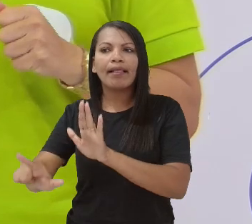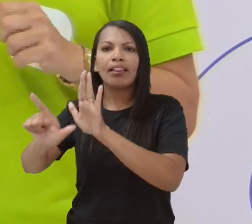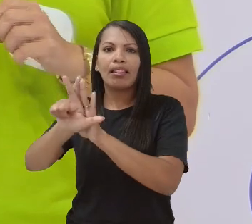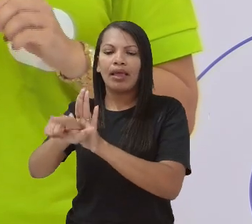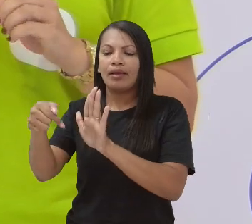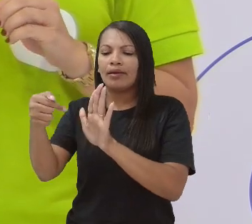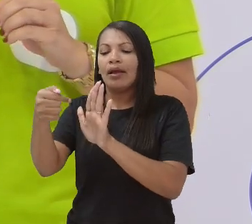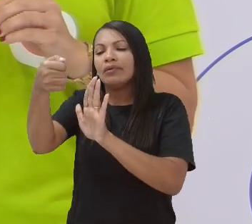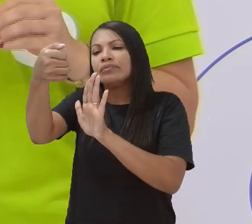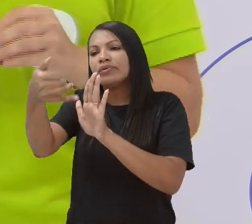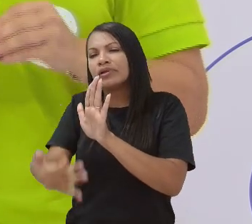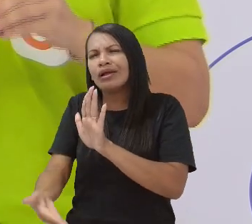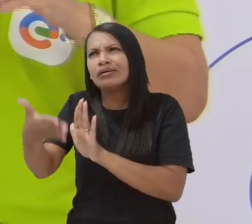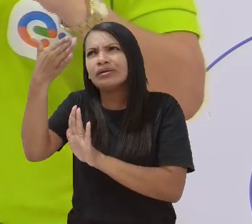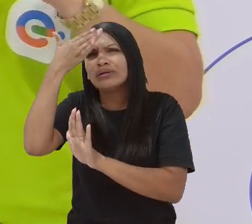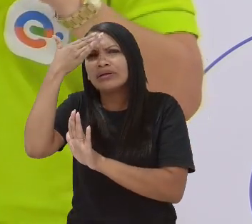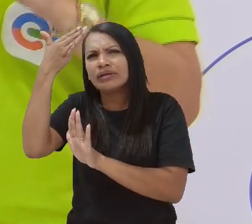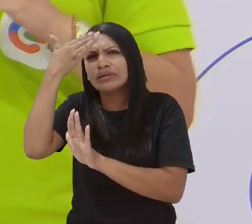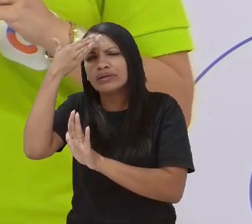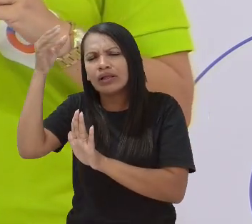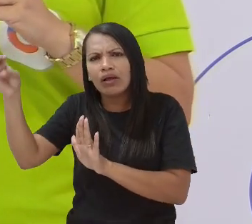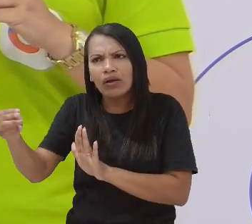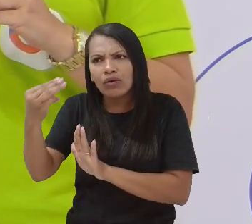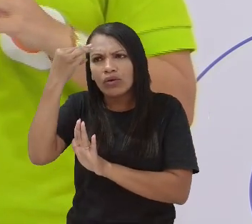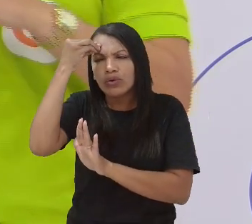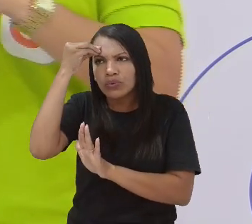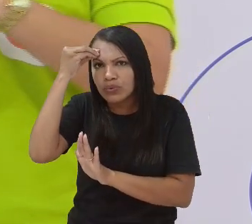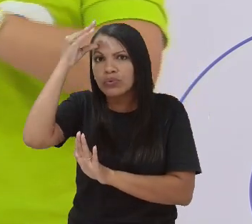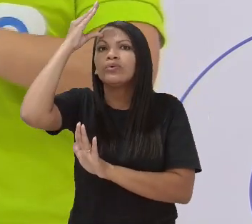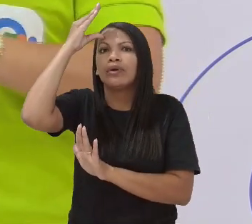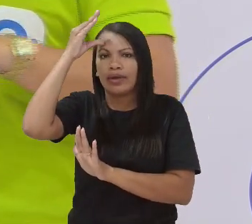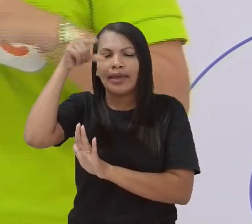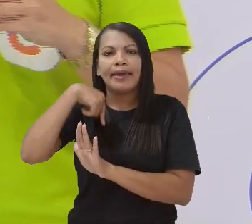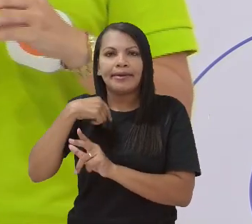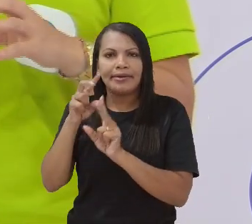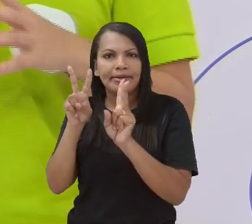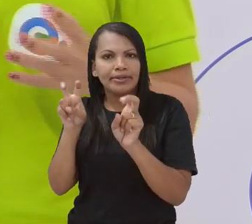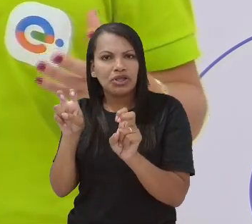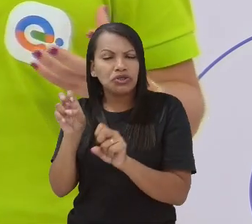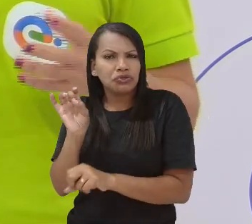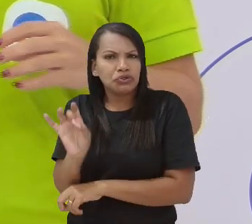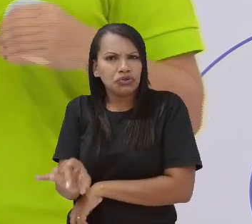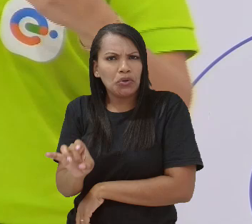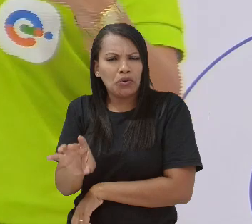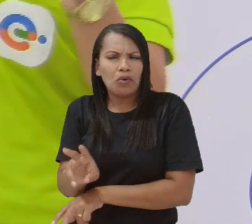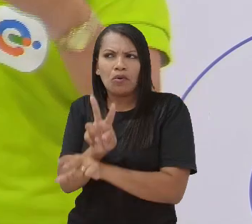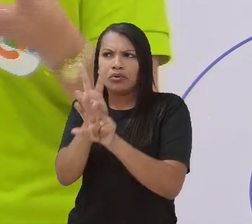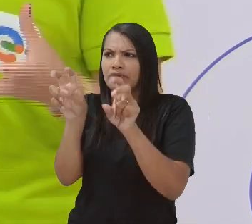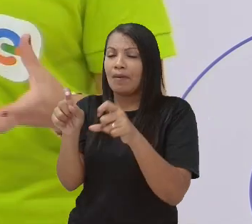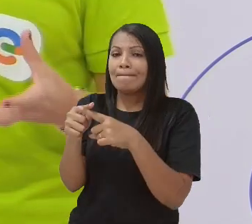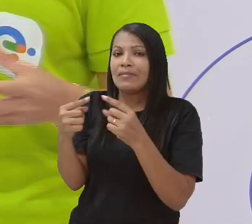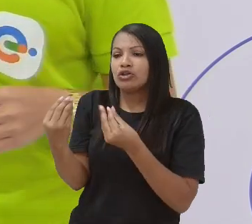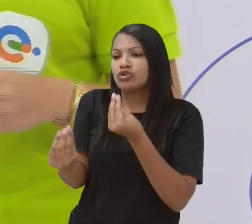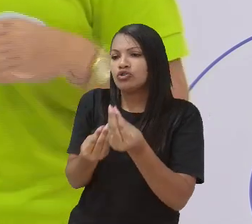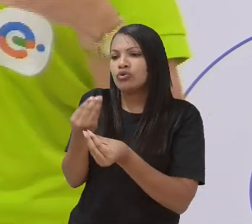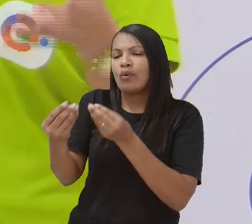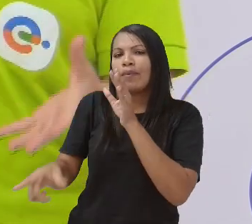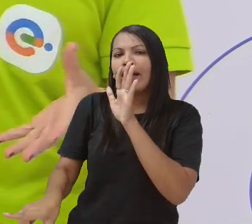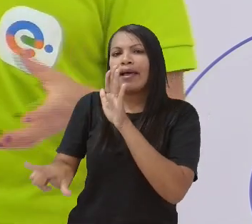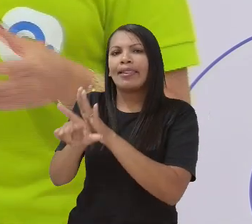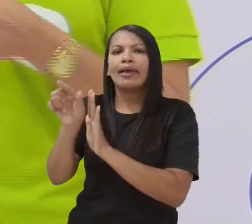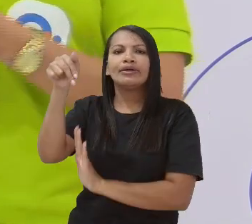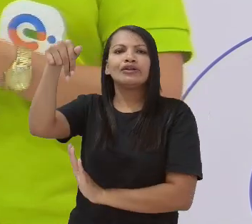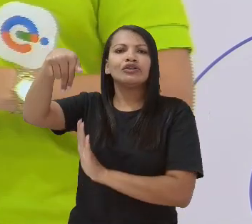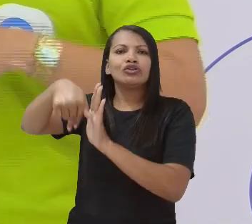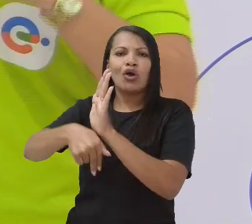que a gente entenda não só sobre o tema, mas como a legislação, né, ela